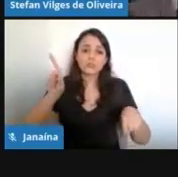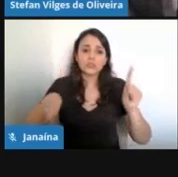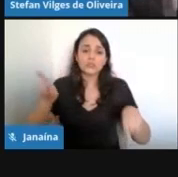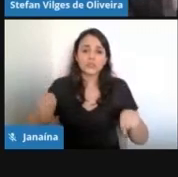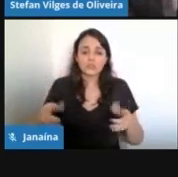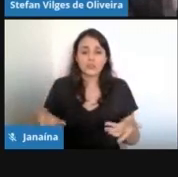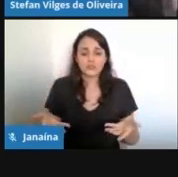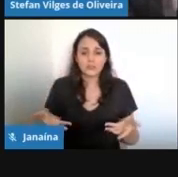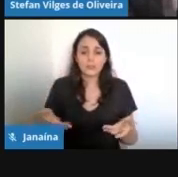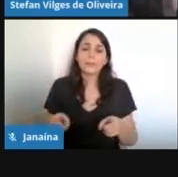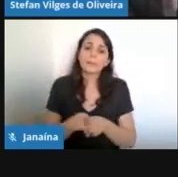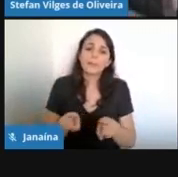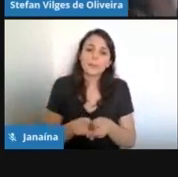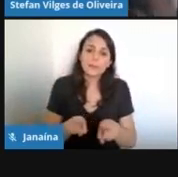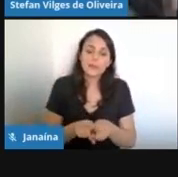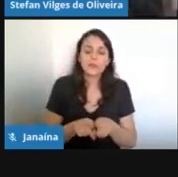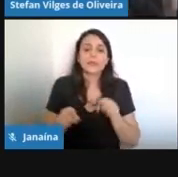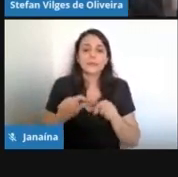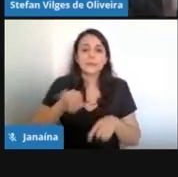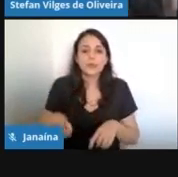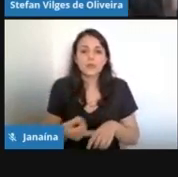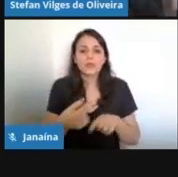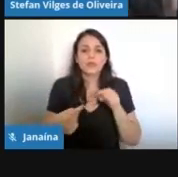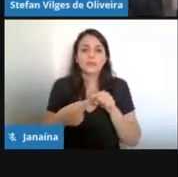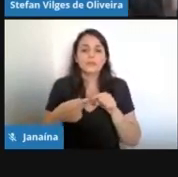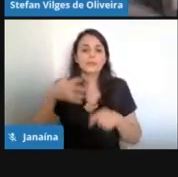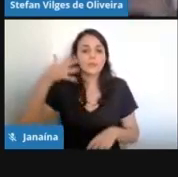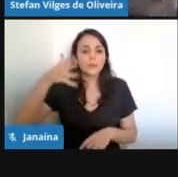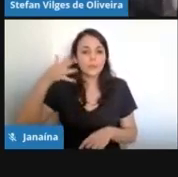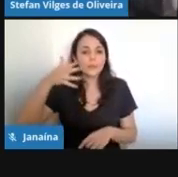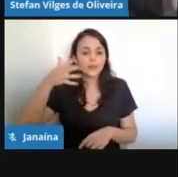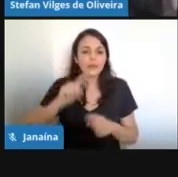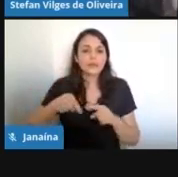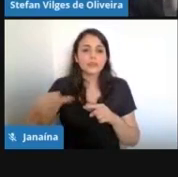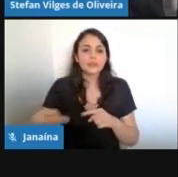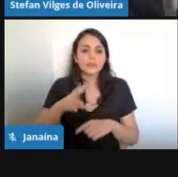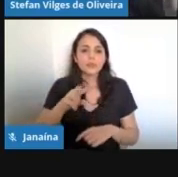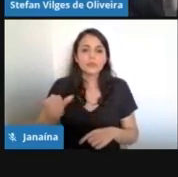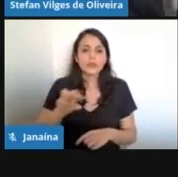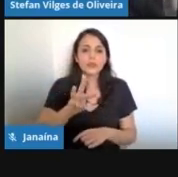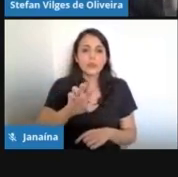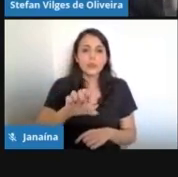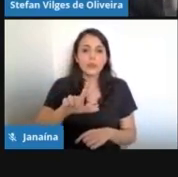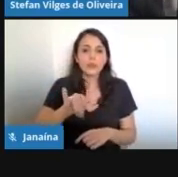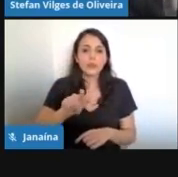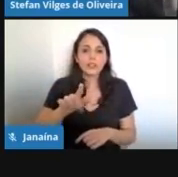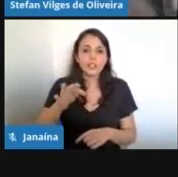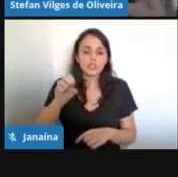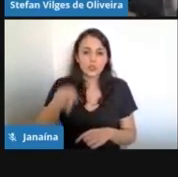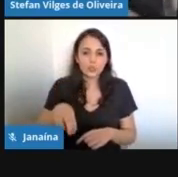né, já fazendo gancho para a palestra do colega Wellington, que vai falar logo a seguir, nós vamos ter circulação com